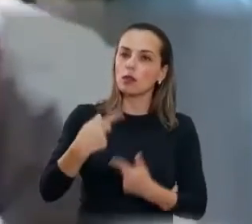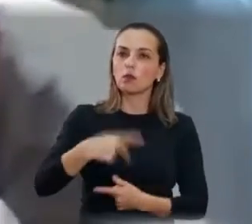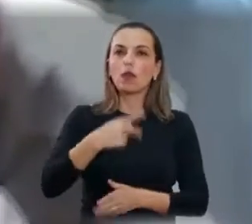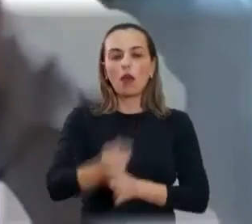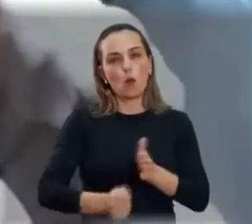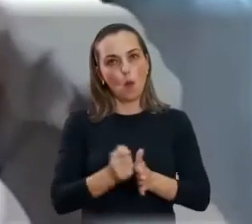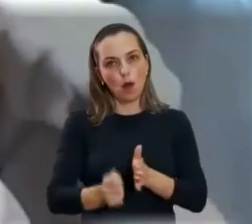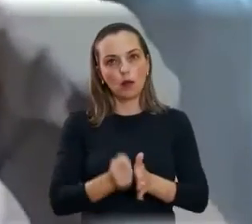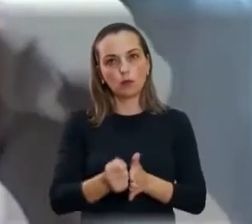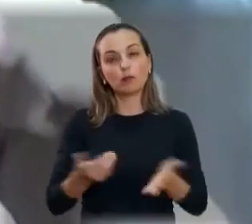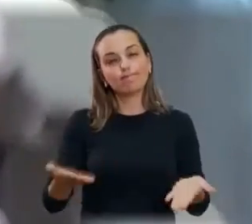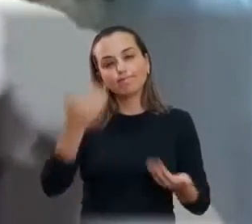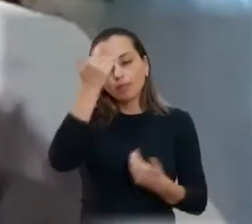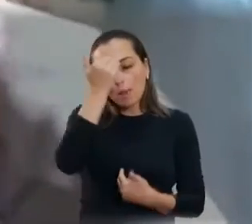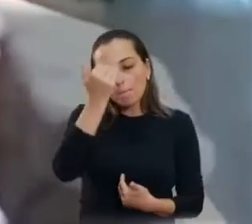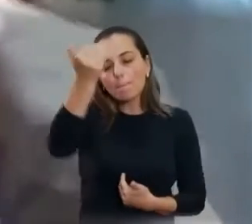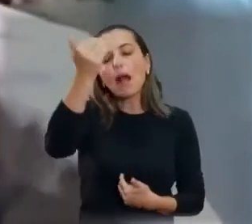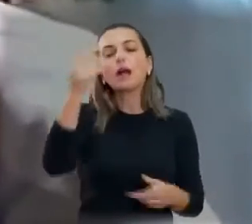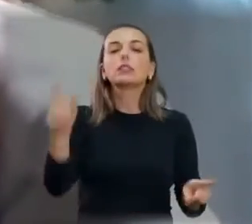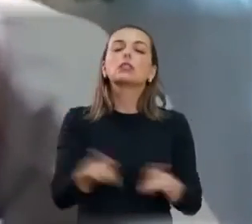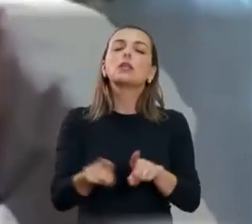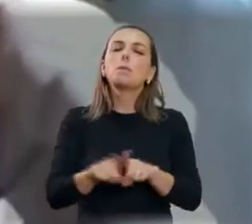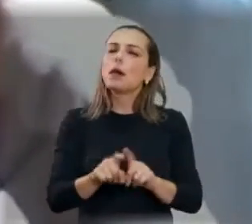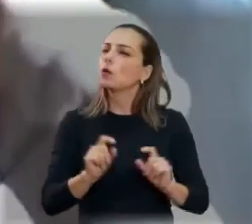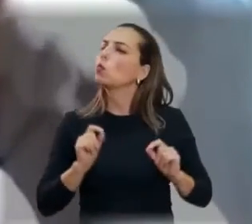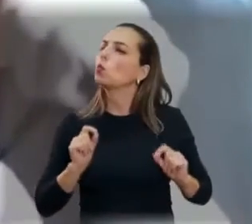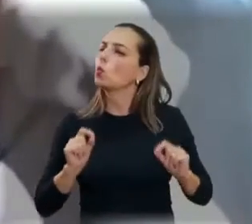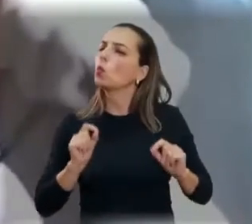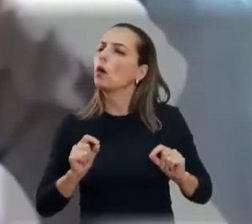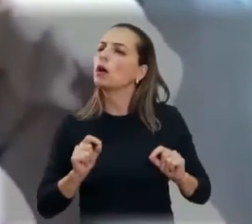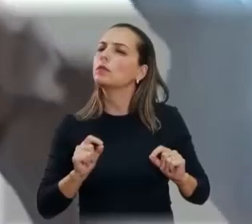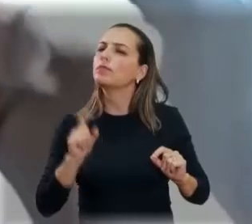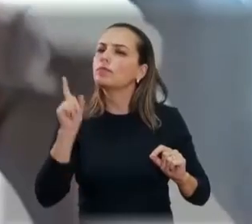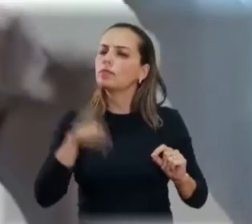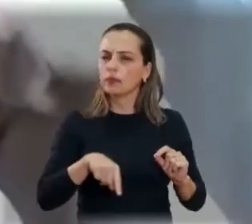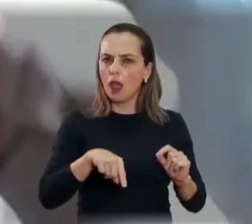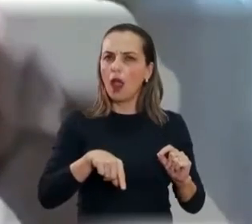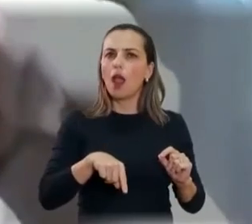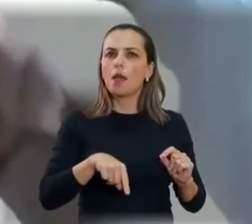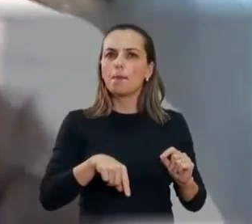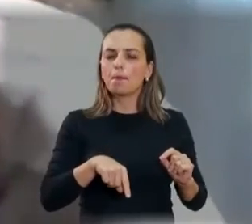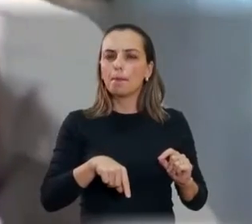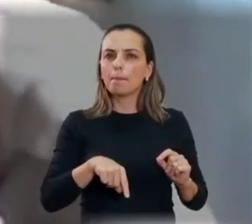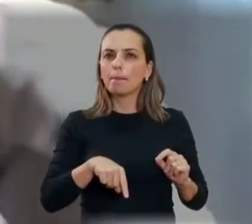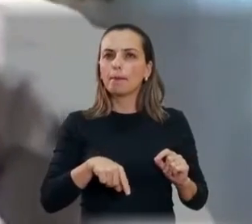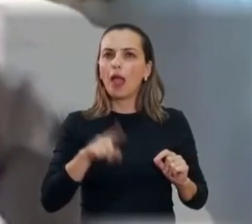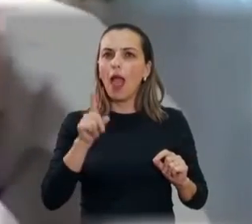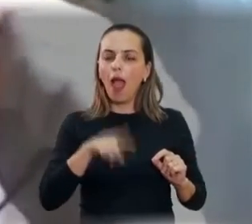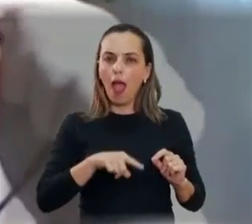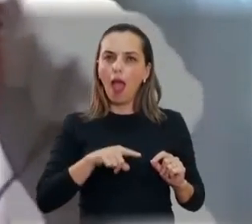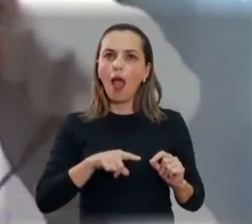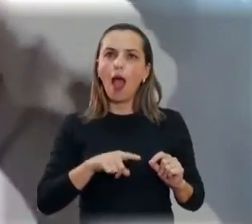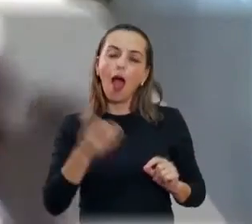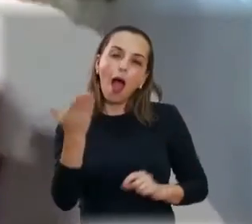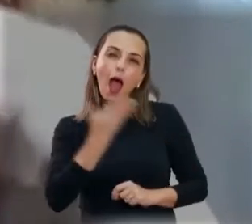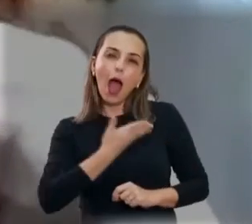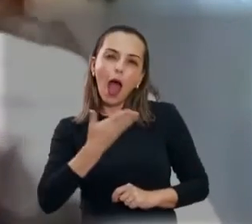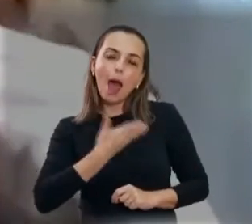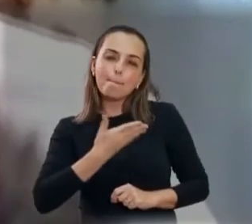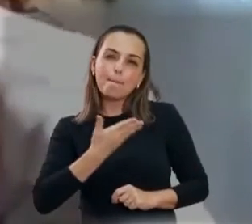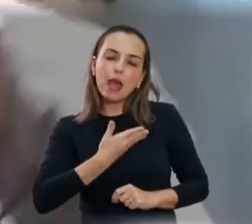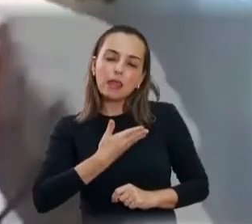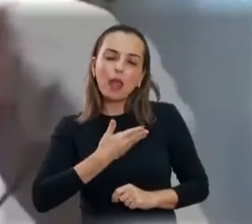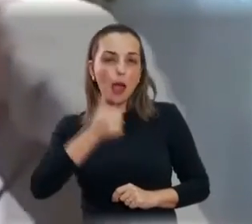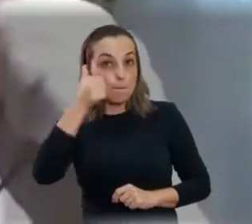Araraquara. Agradeço também imensamente as minhas companheiras parlamentares. Ontem foi o